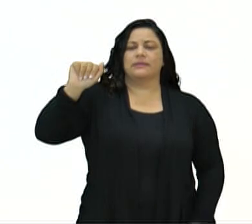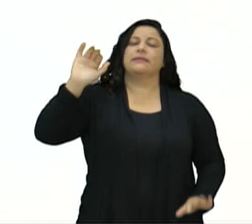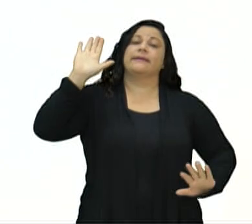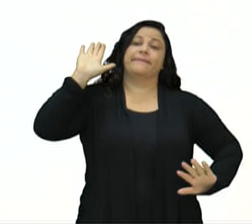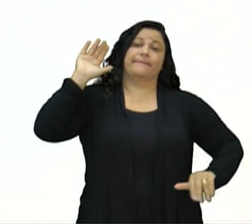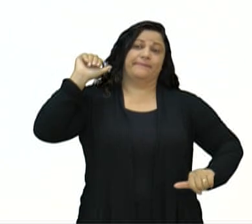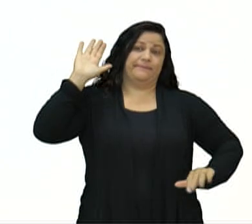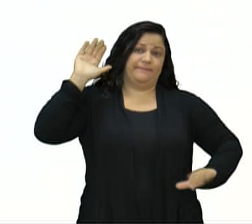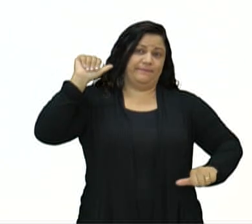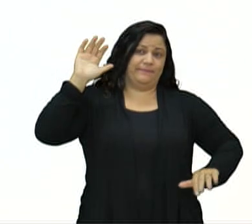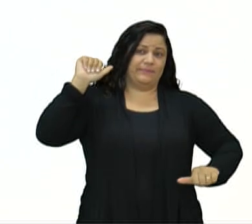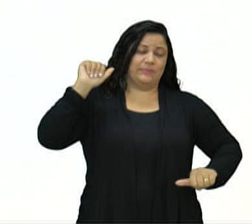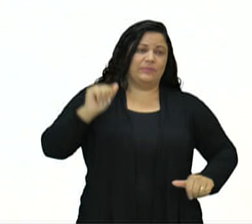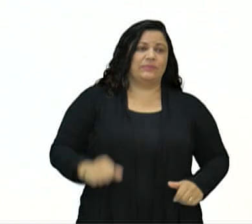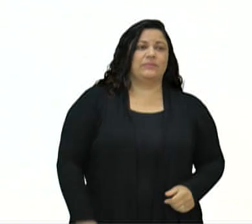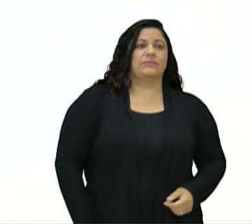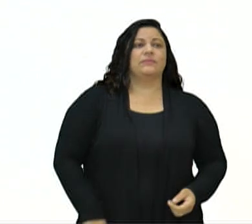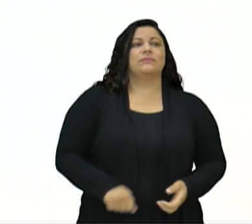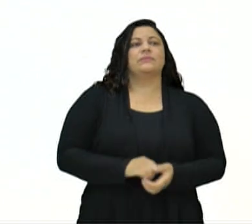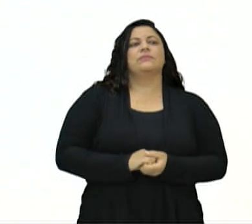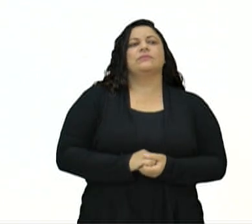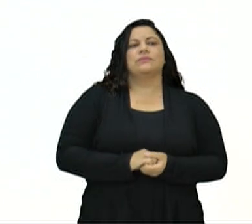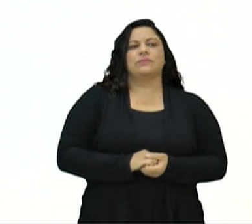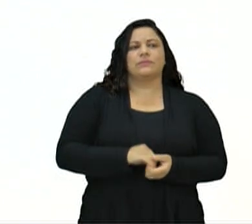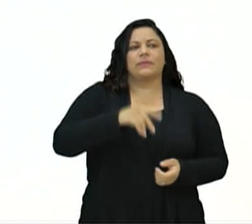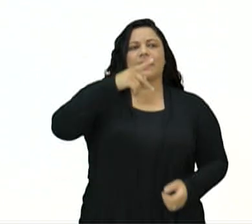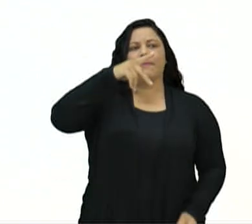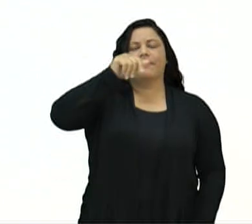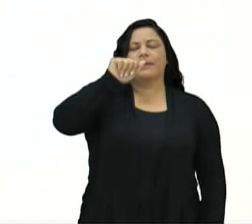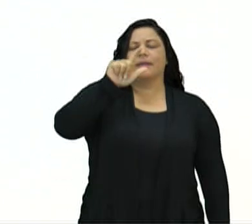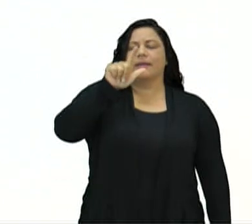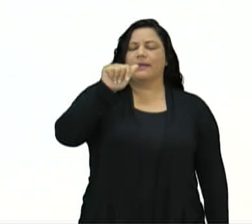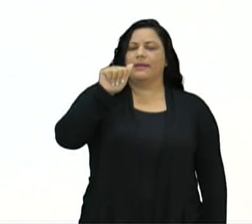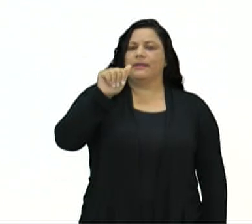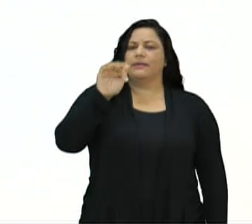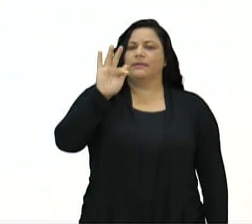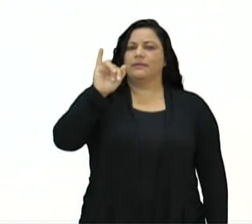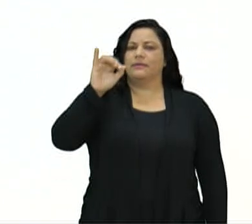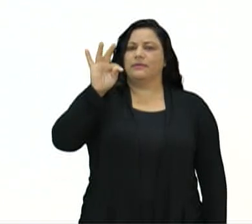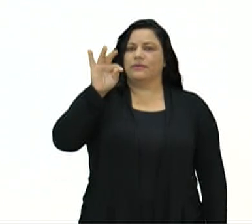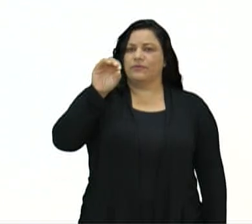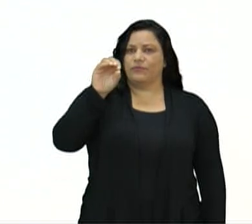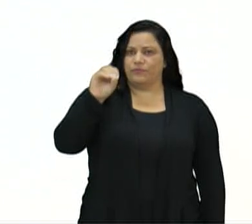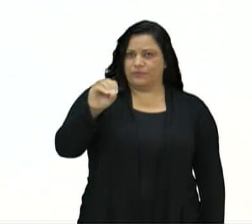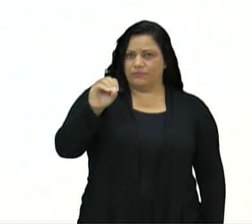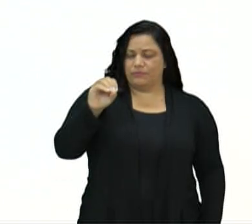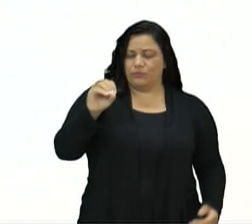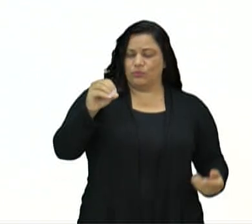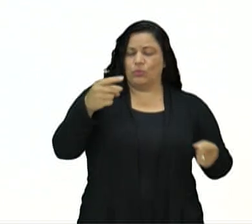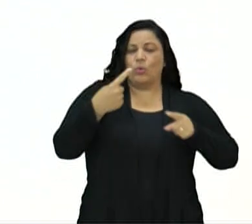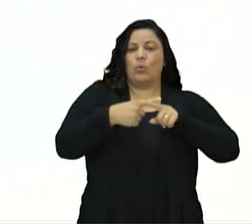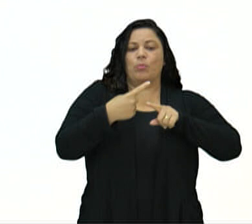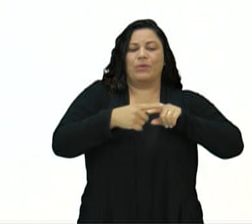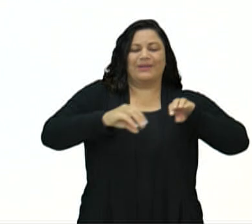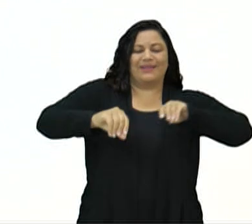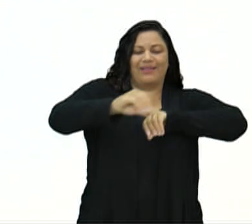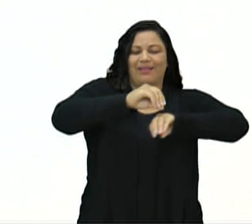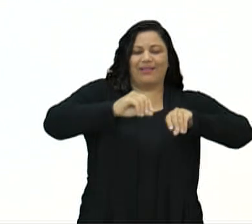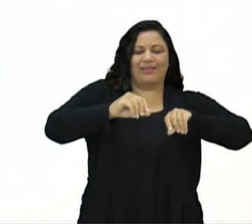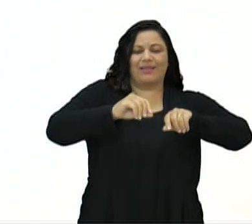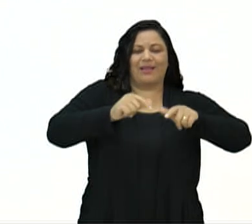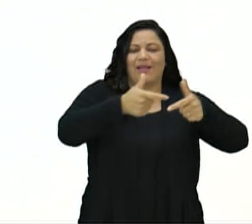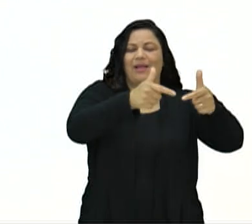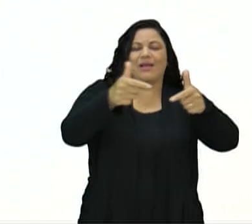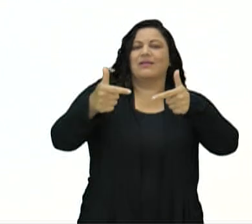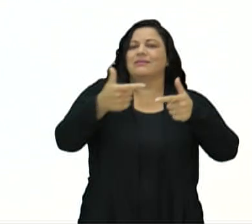Nós outros temos também los palafitos, né? Quando acaba o espaço em cima da terra para se construir